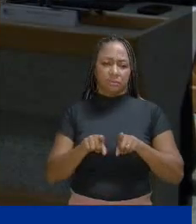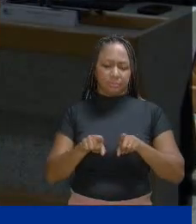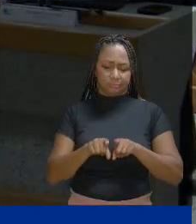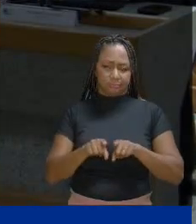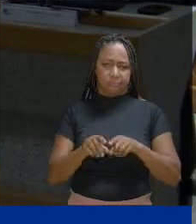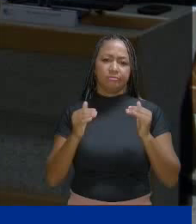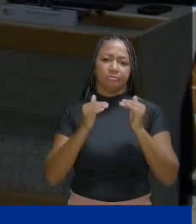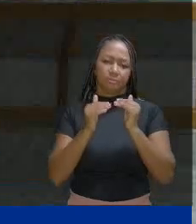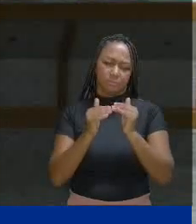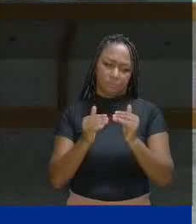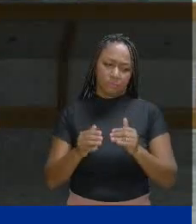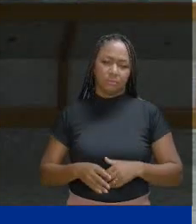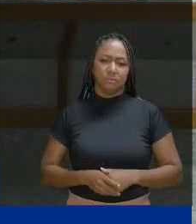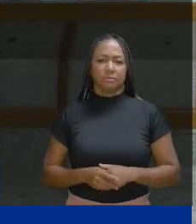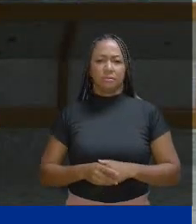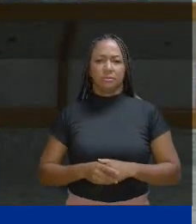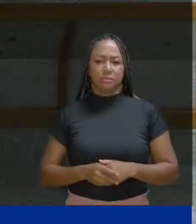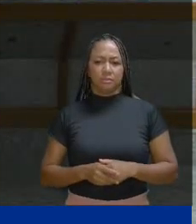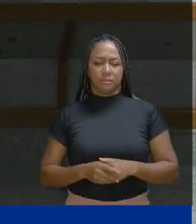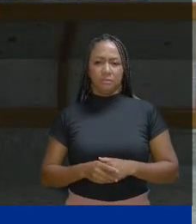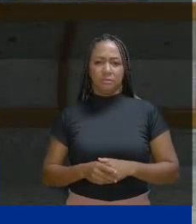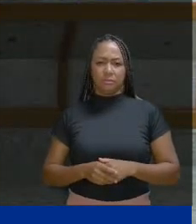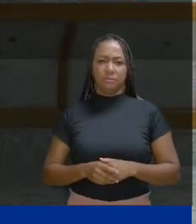forma, presidente, acompanho.